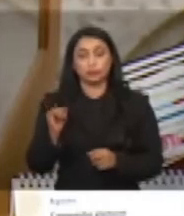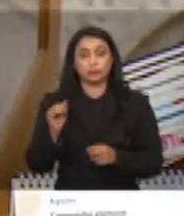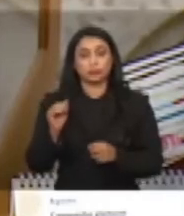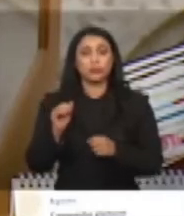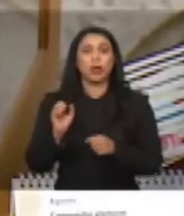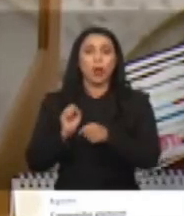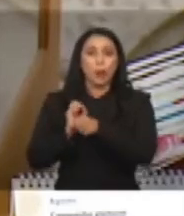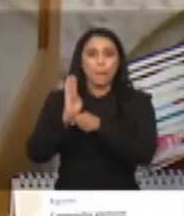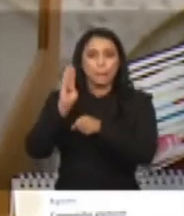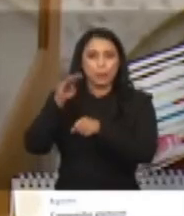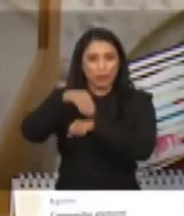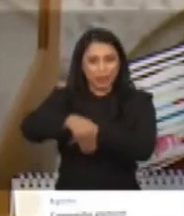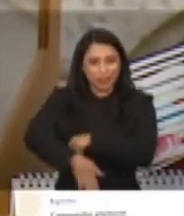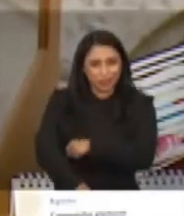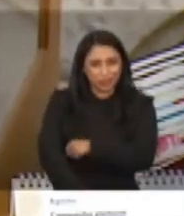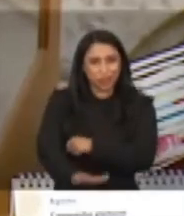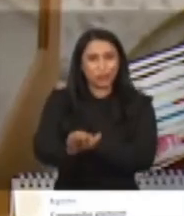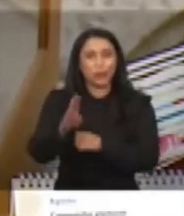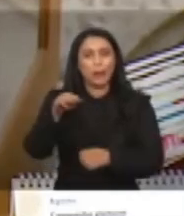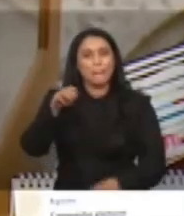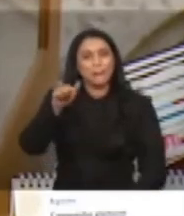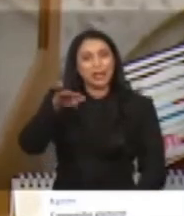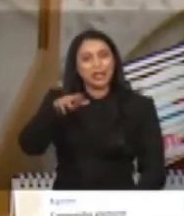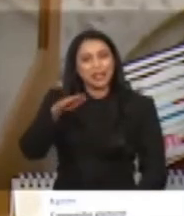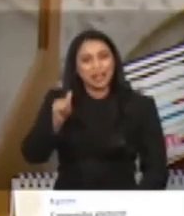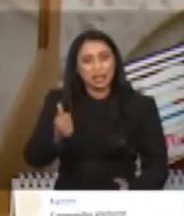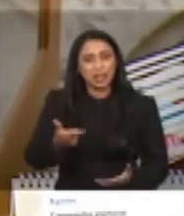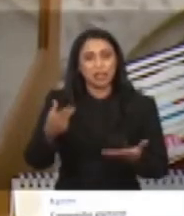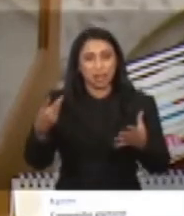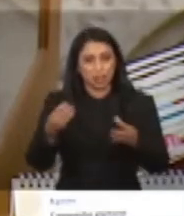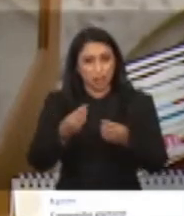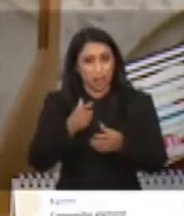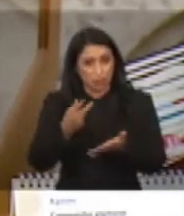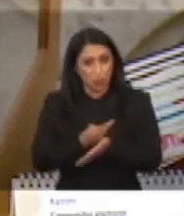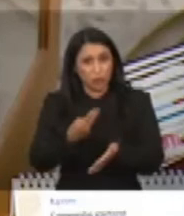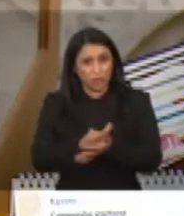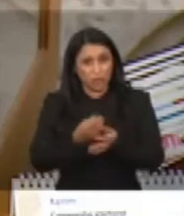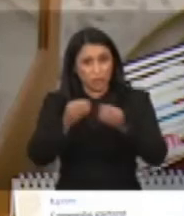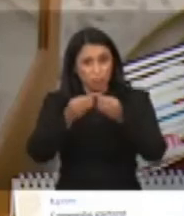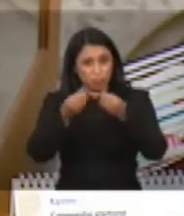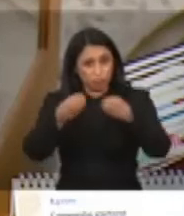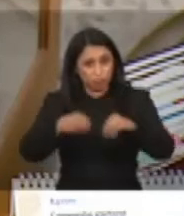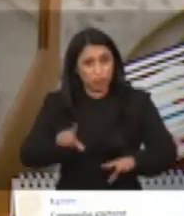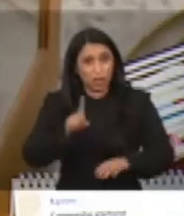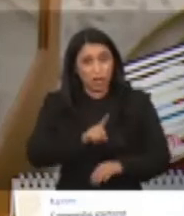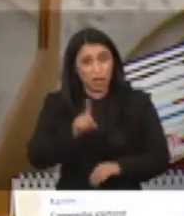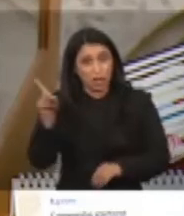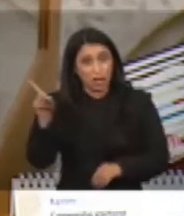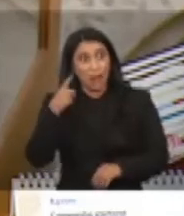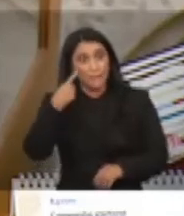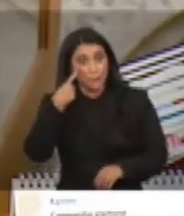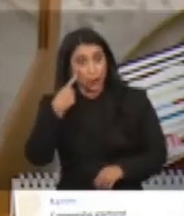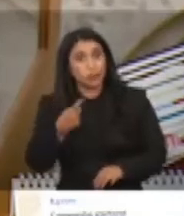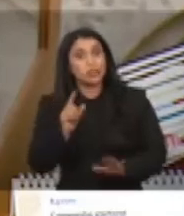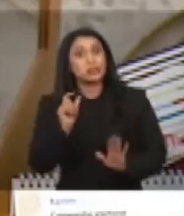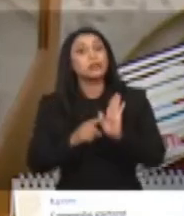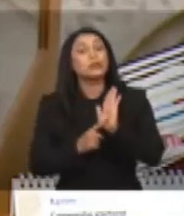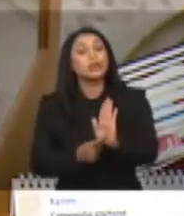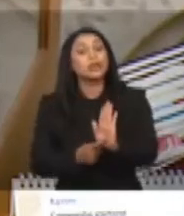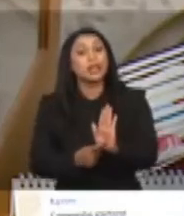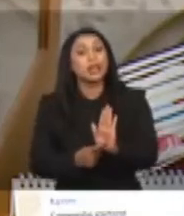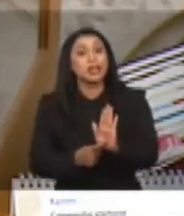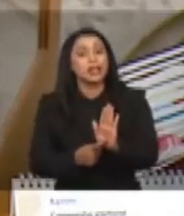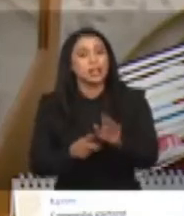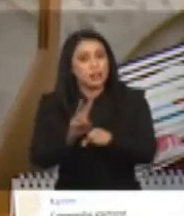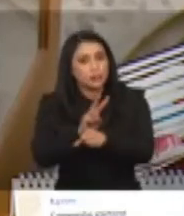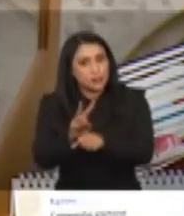e Brumadinho parecem demonstrar que a fiscalização da atividade minerária deva